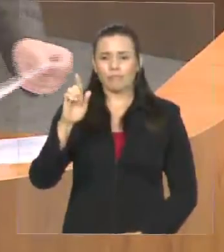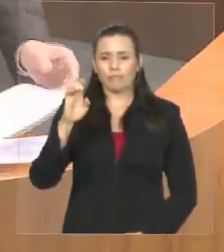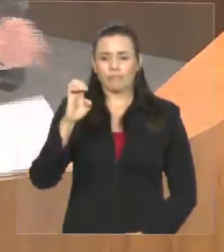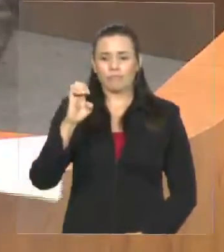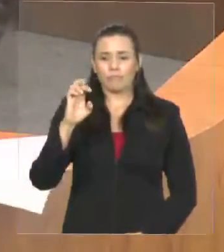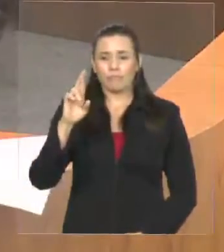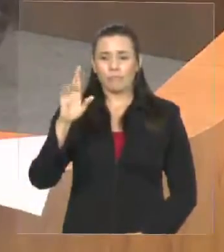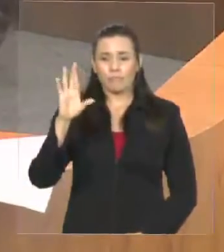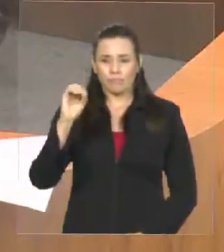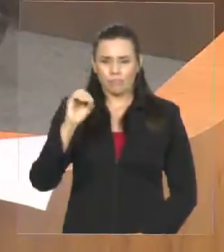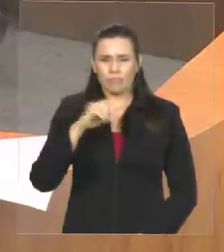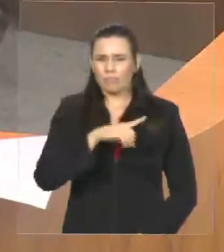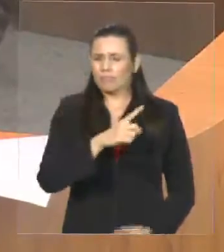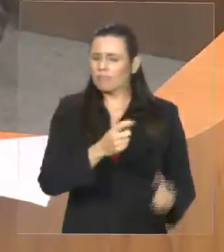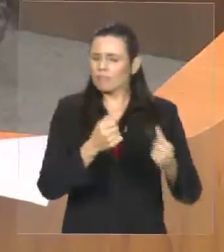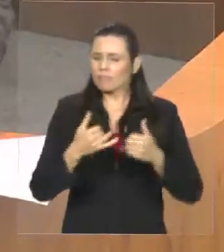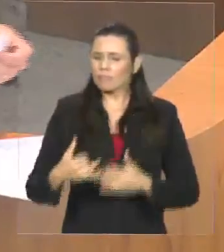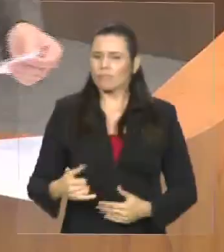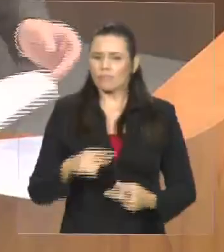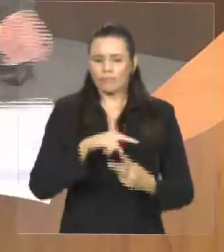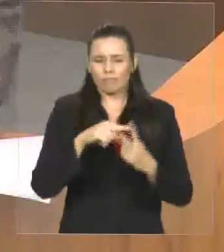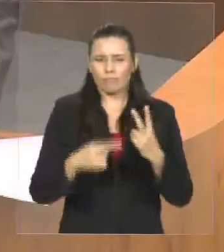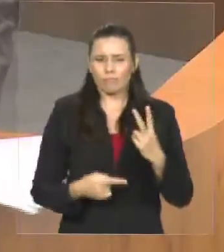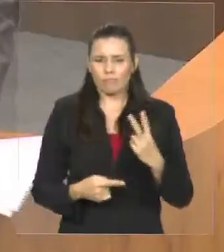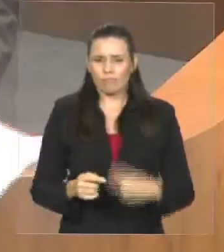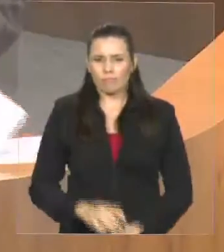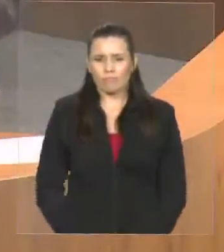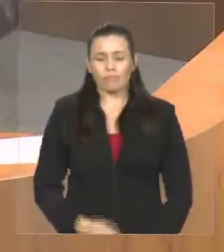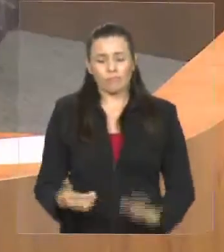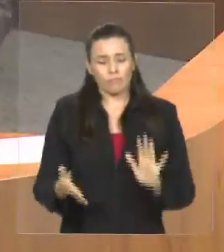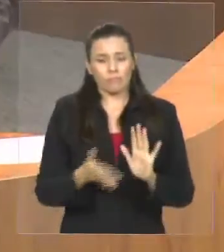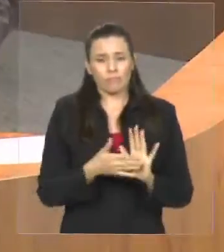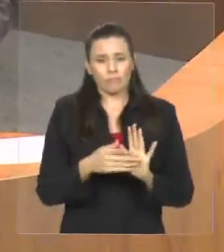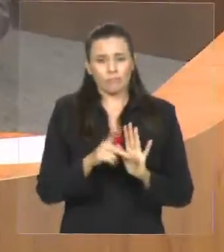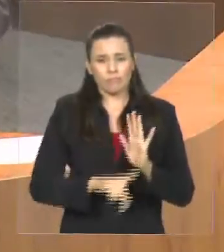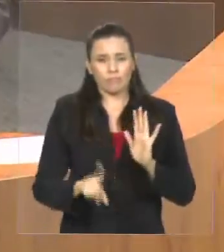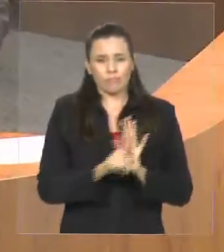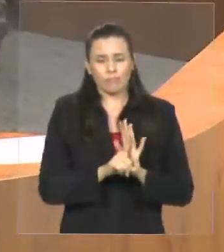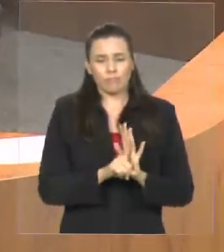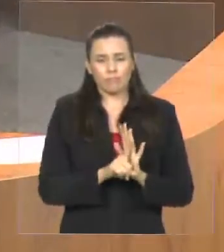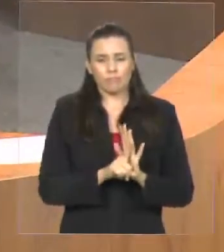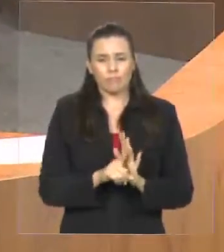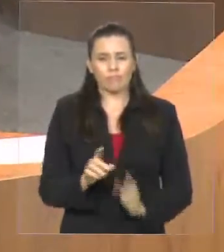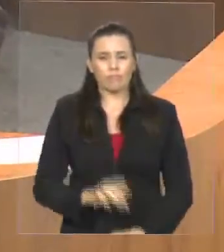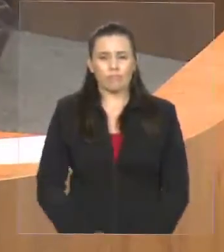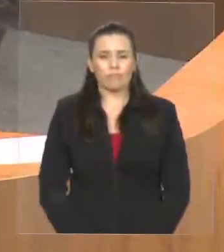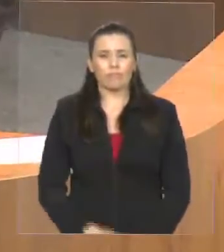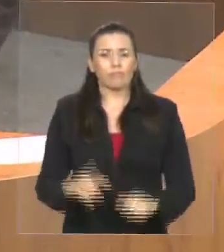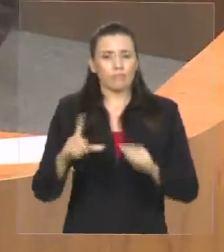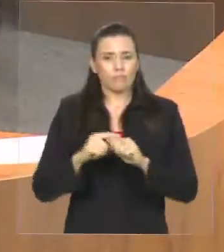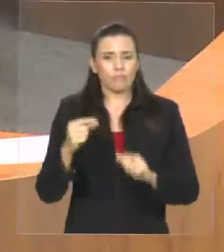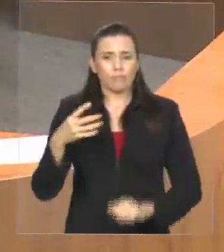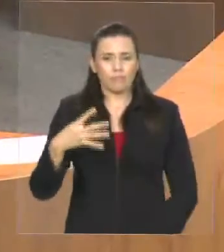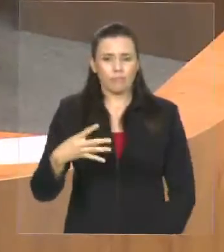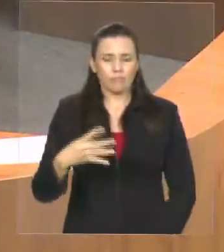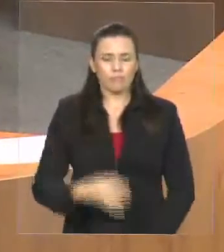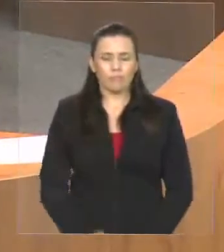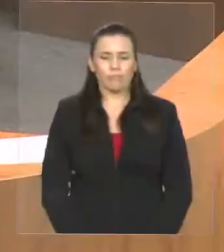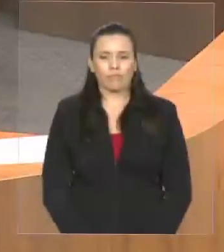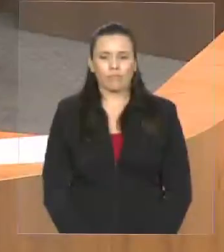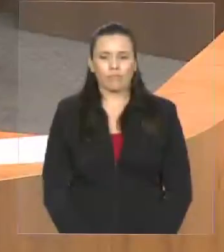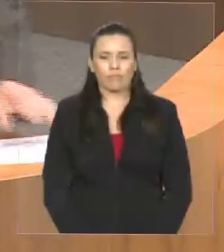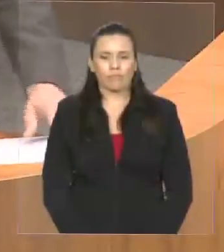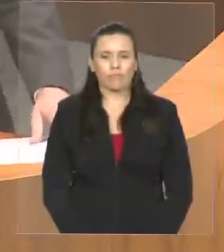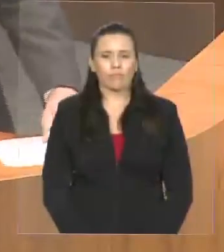Cafeteira, o referido projeto de lei estabelece em seu artigo 4º o